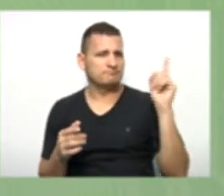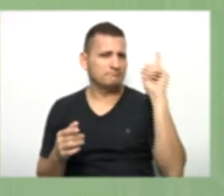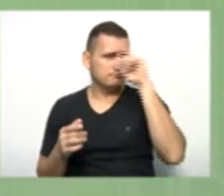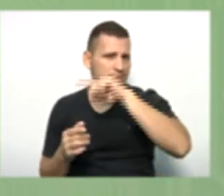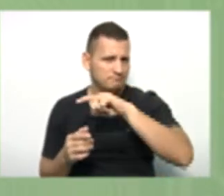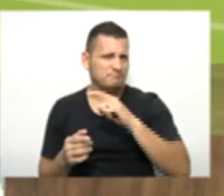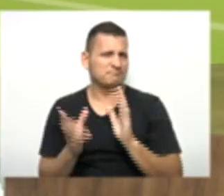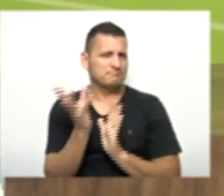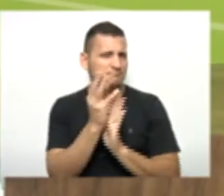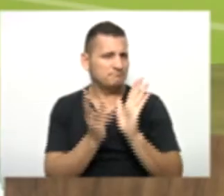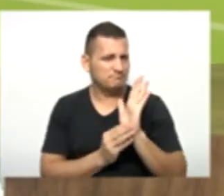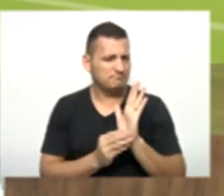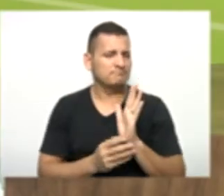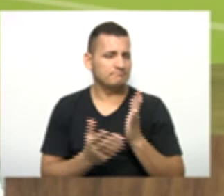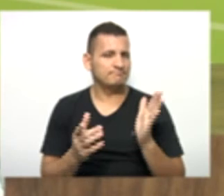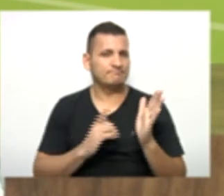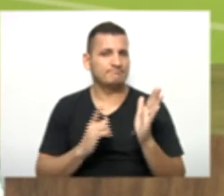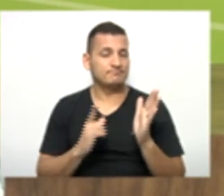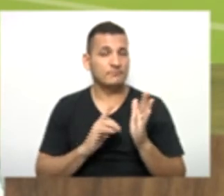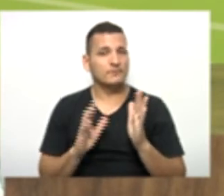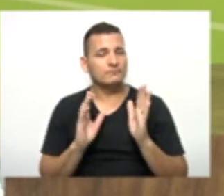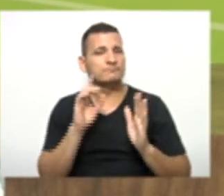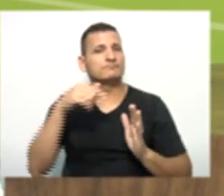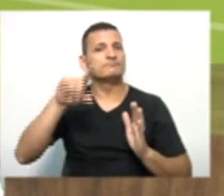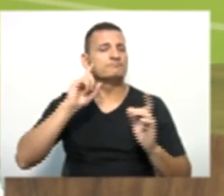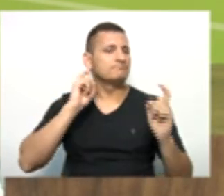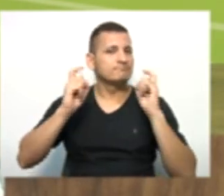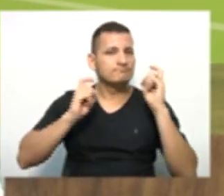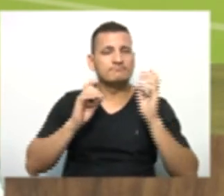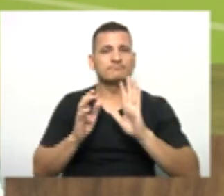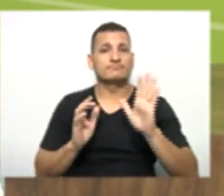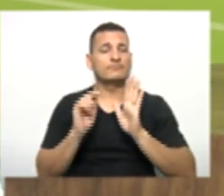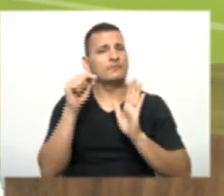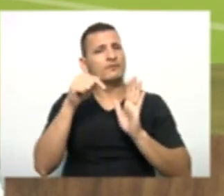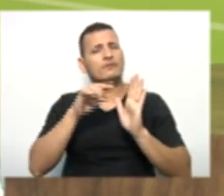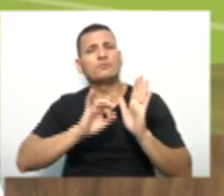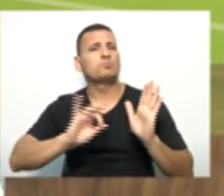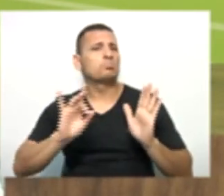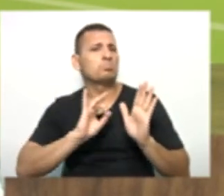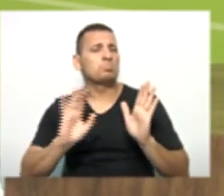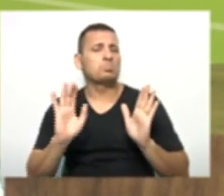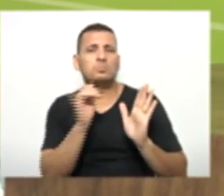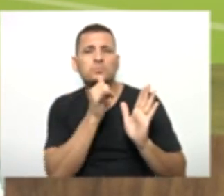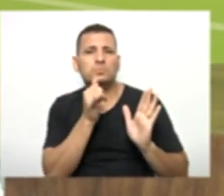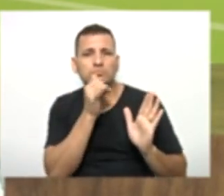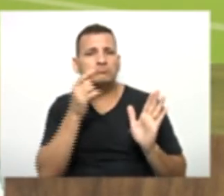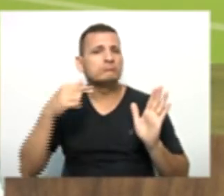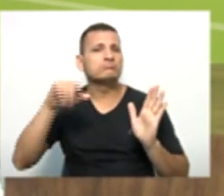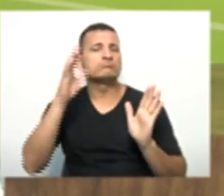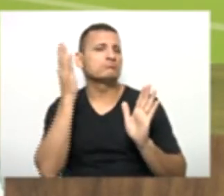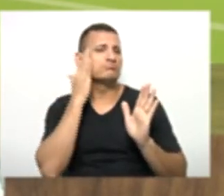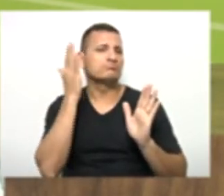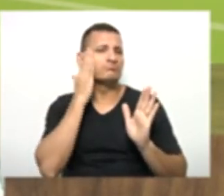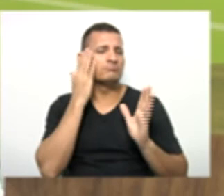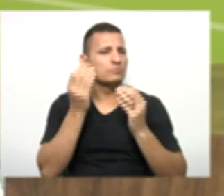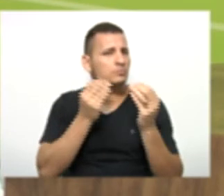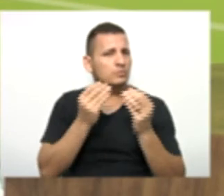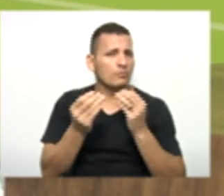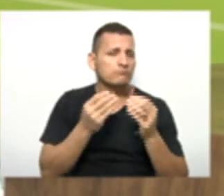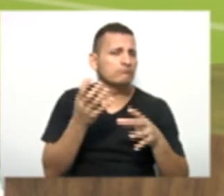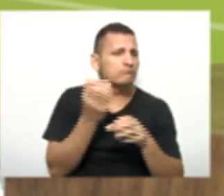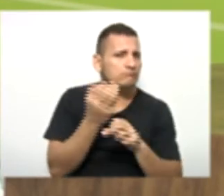muito conteúdo. Não se preocupem, alunos. Isso aqui é uma noção para vocês saberem como trabalhar com a parte